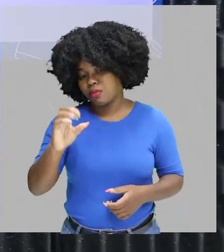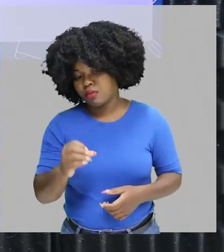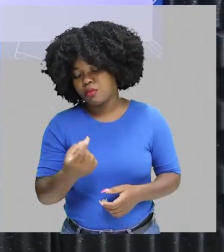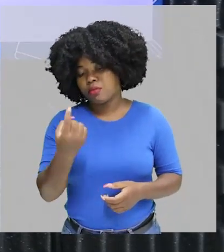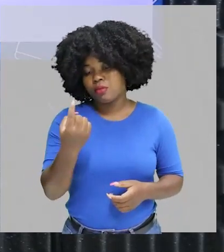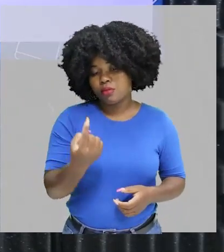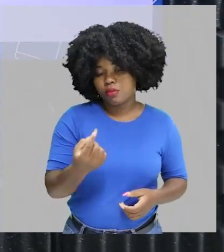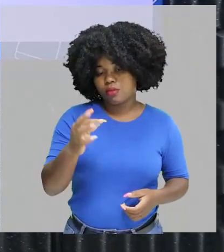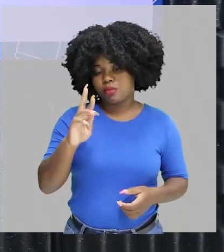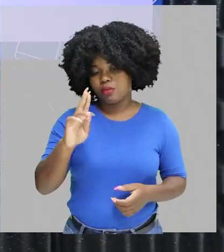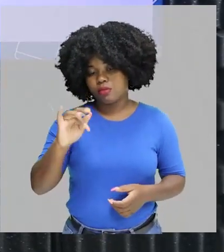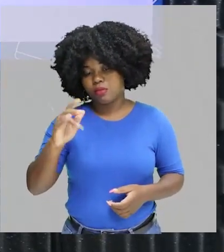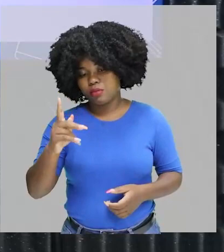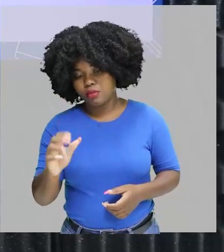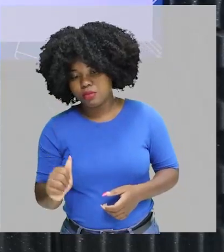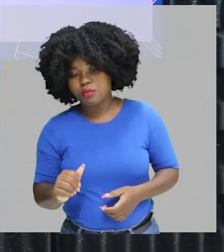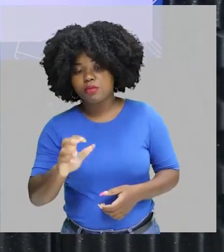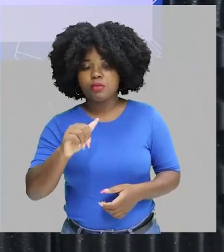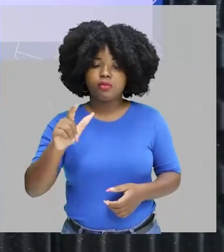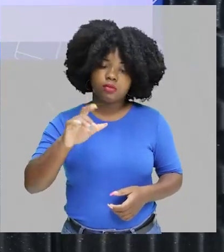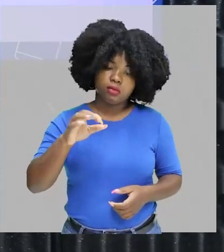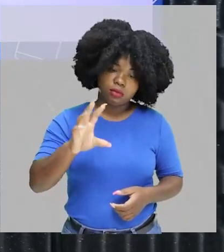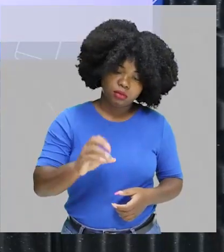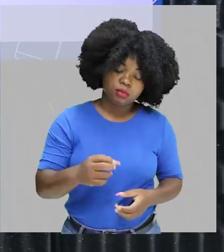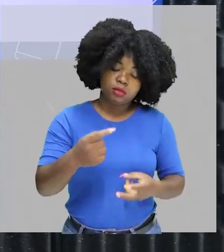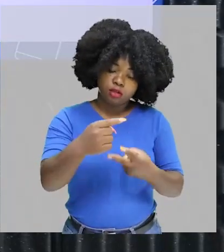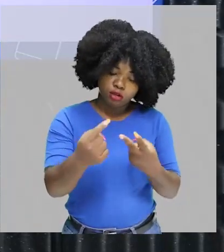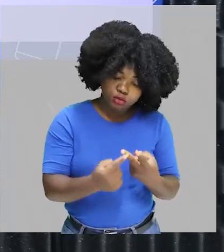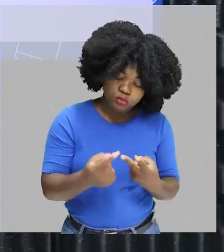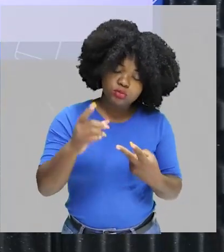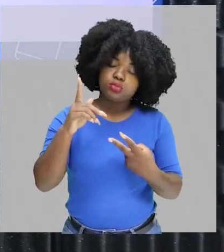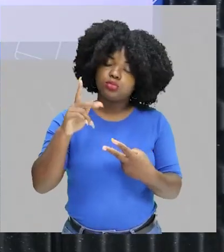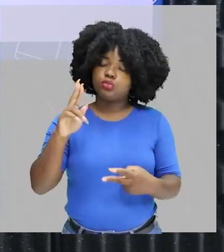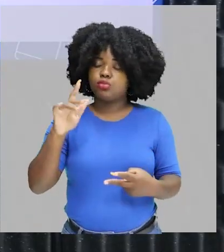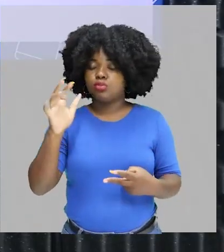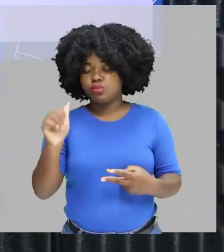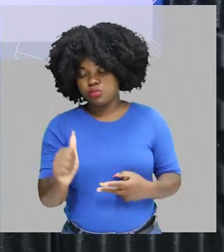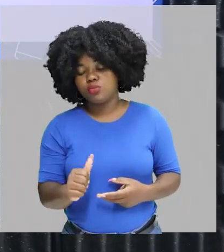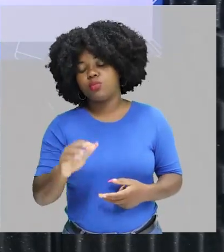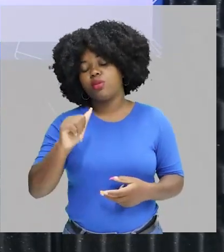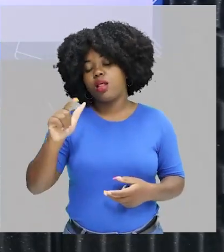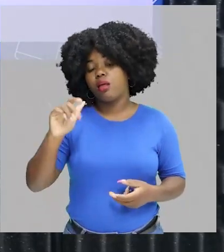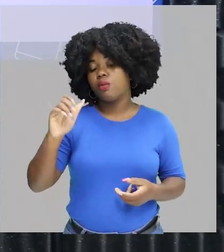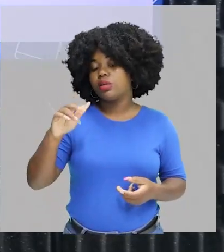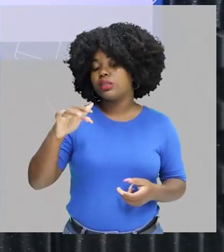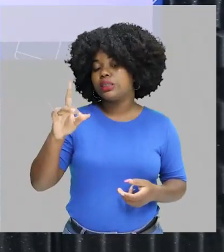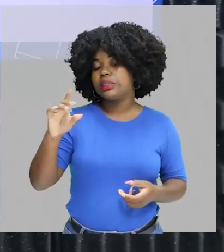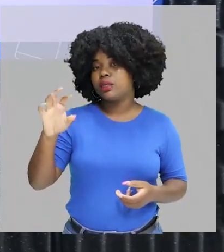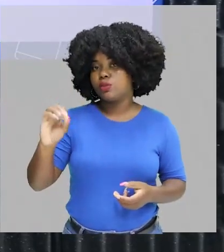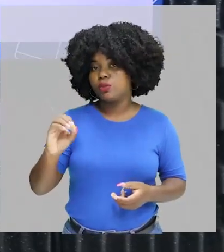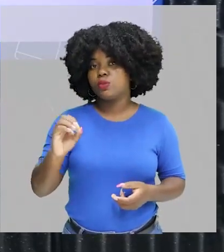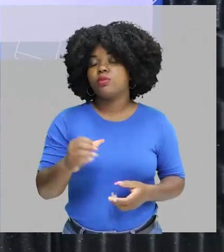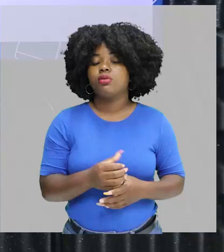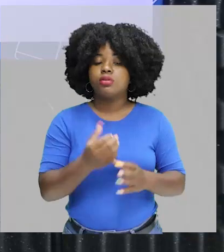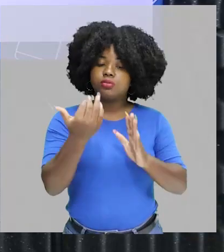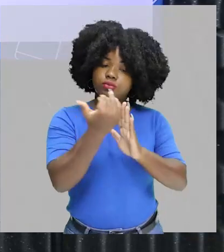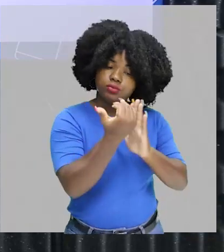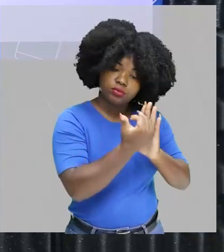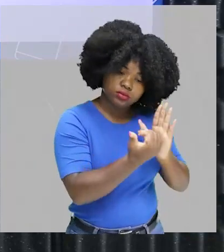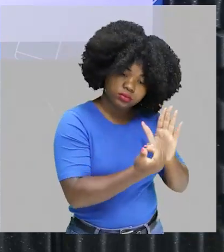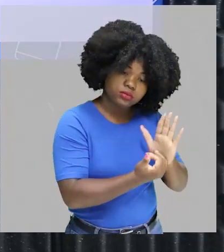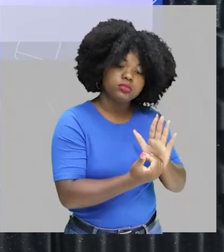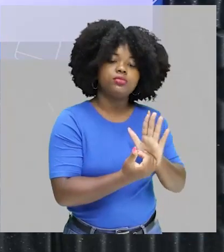tripla, alcinos, duas ligações duplas, alcadienos. Então, essa classe